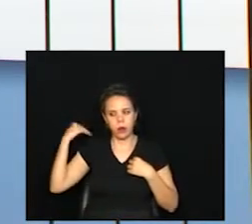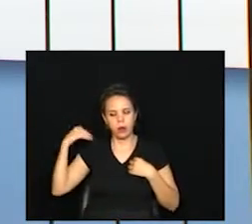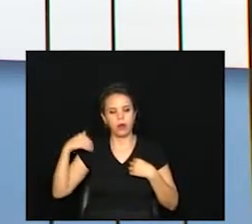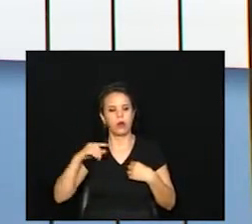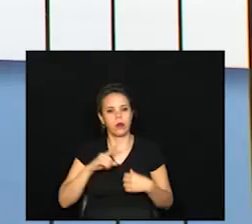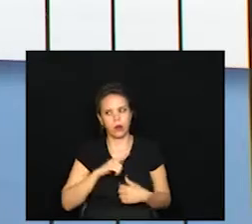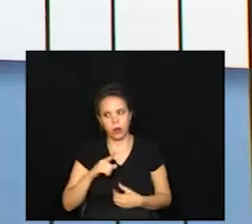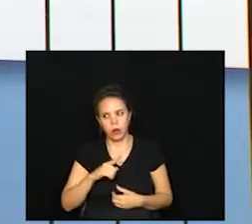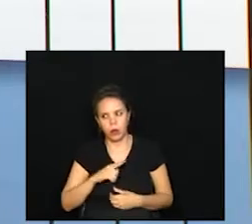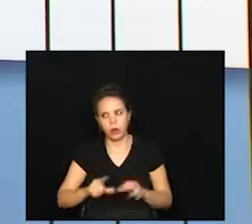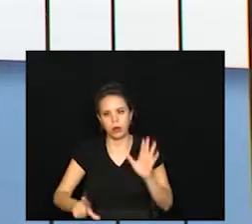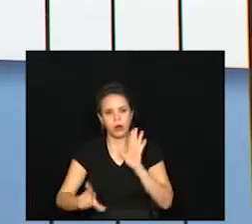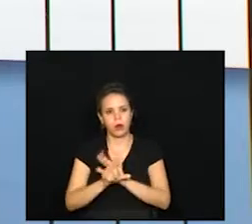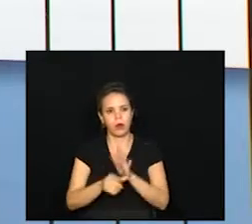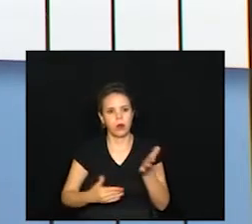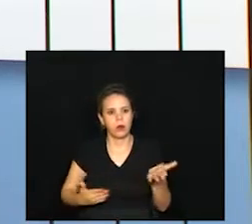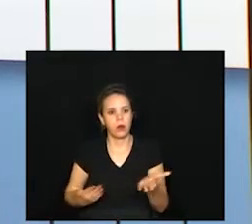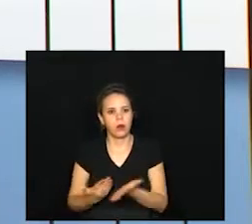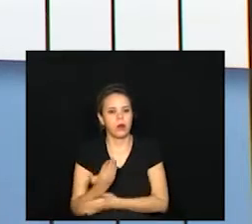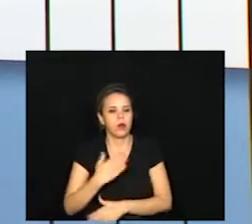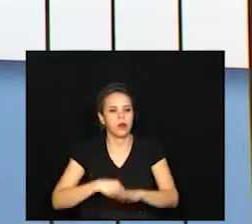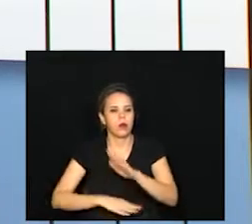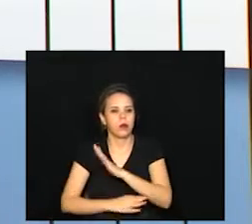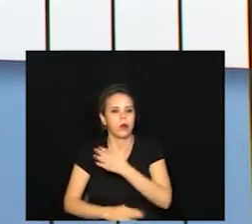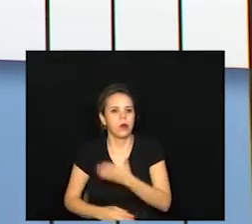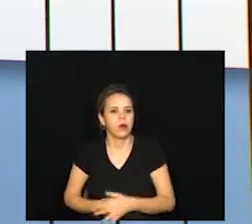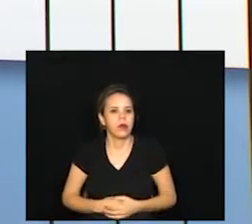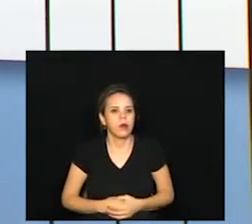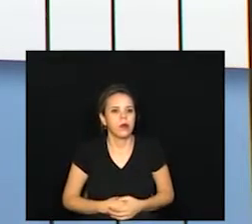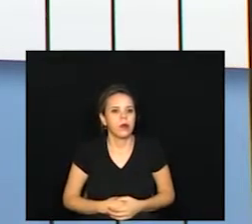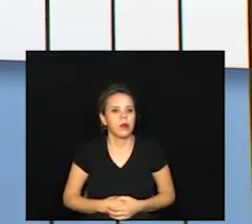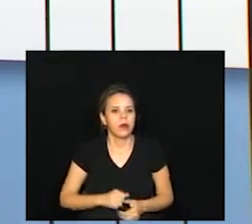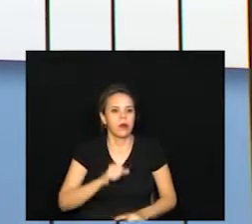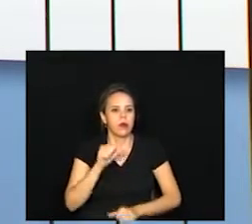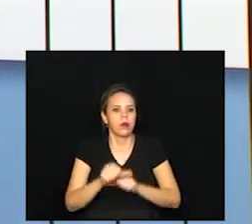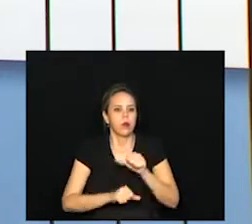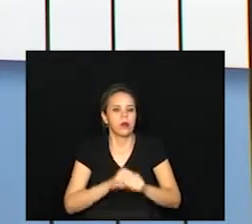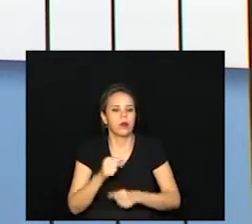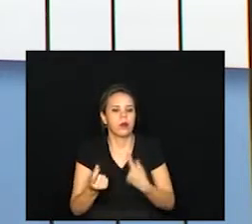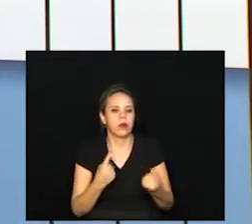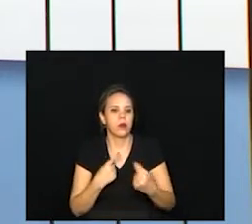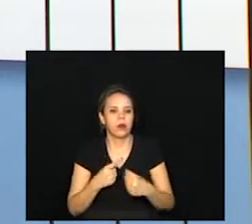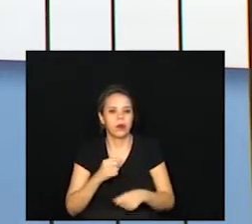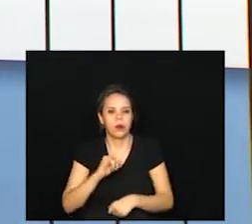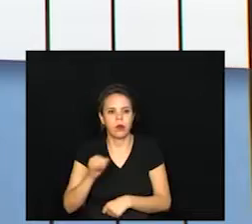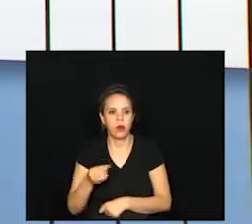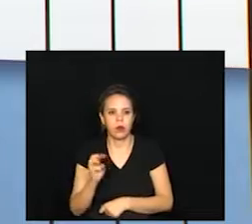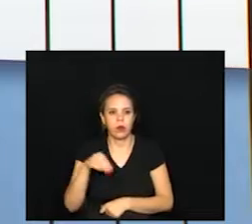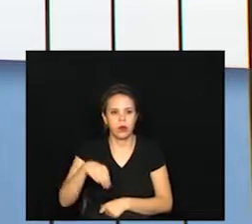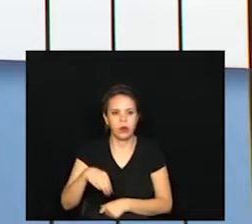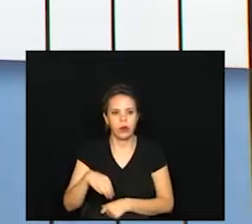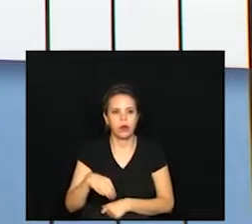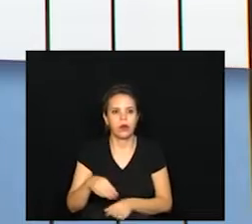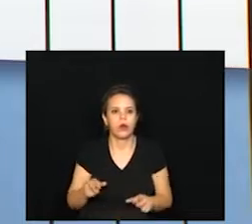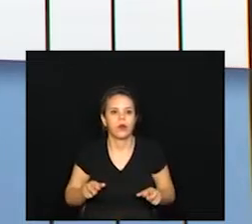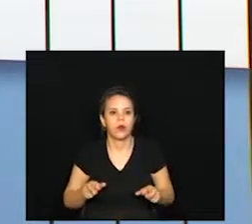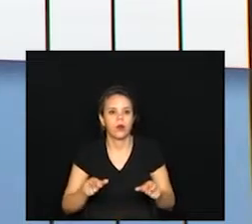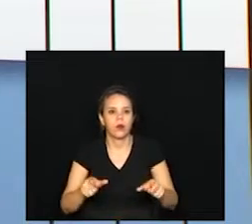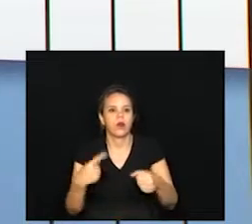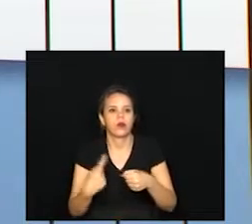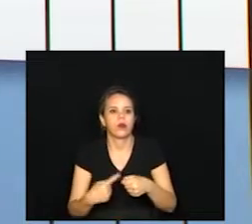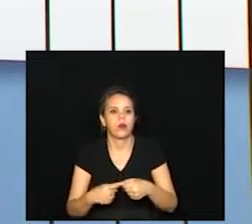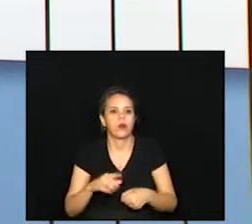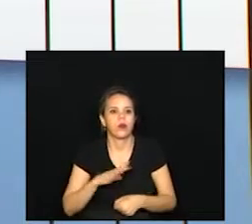a gente tem uma lei aprovada aqui pelo Legislativo transformando a Avenida John Boy Dunlop em uma estrada